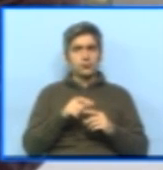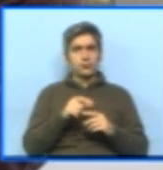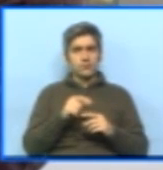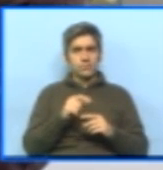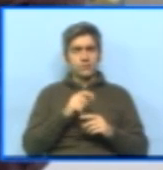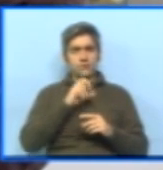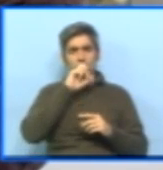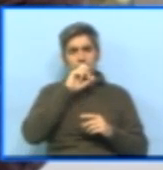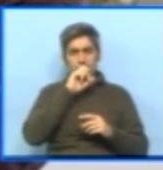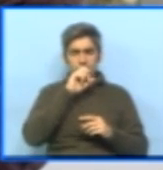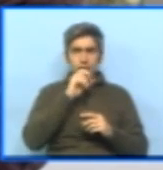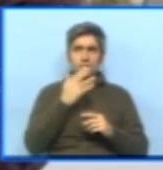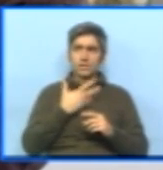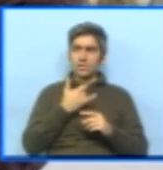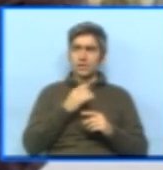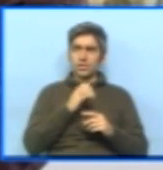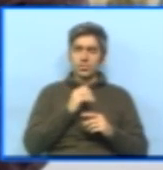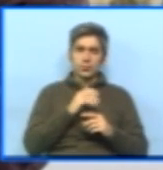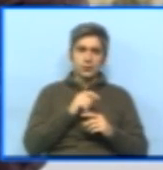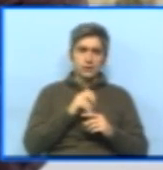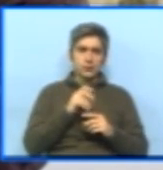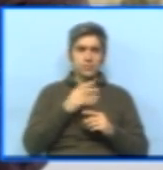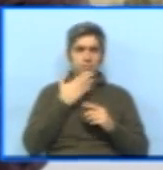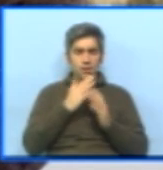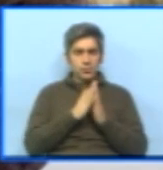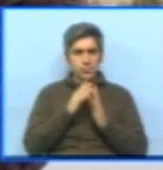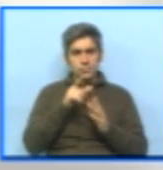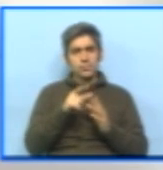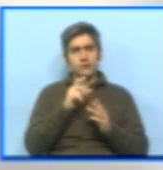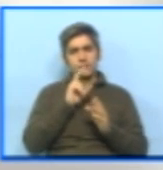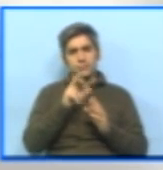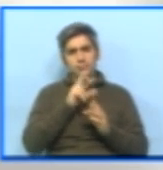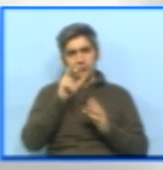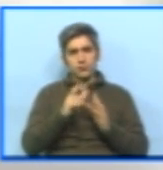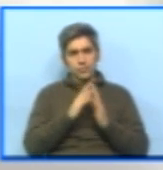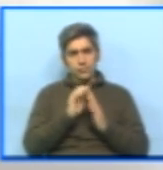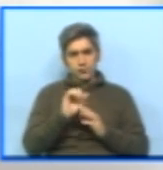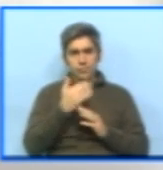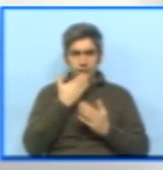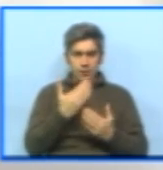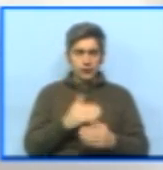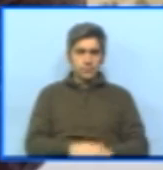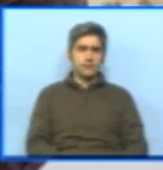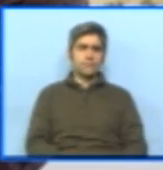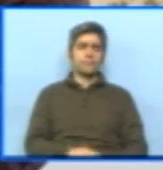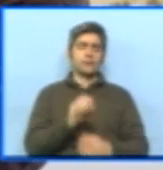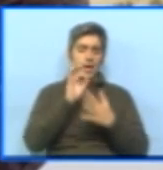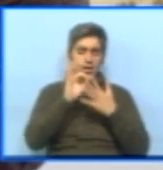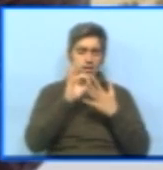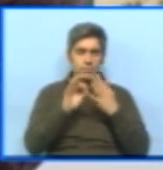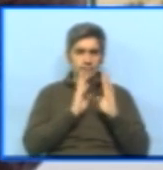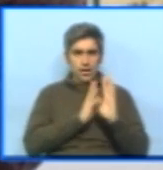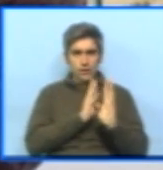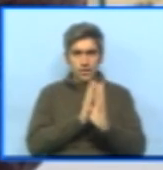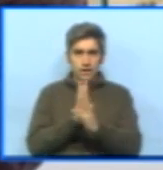o Bispo diocesano pede que os romeiros tenham nas suas orações. Porque uma das características da